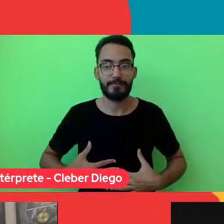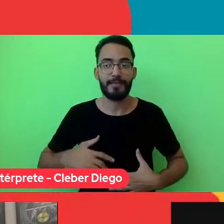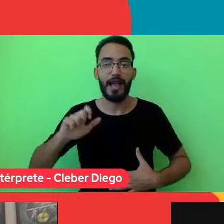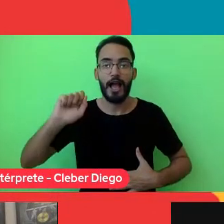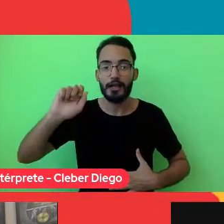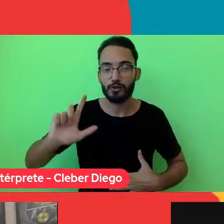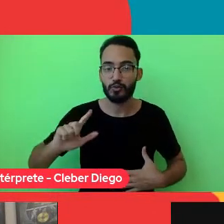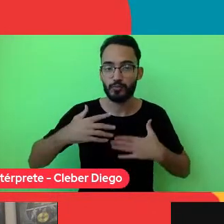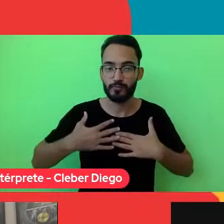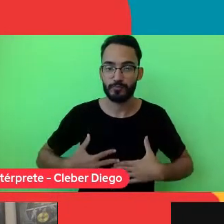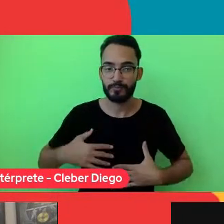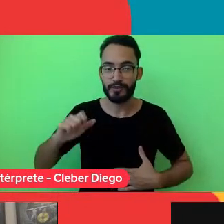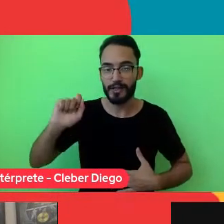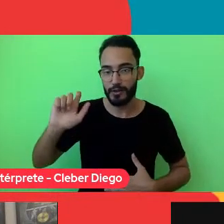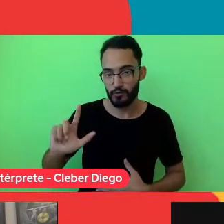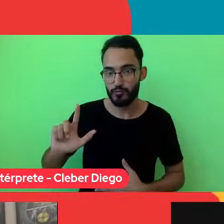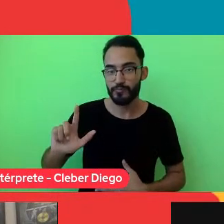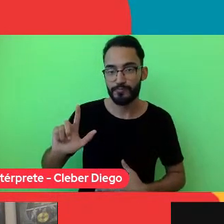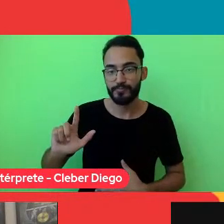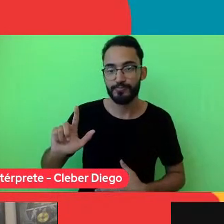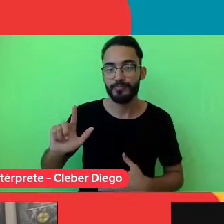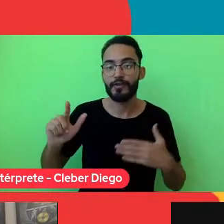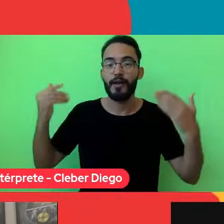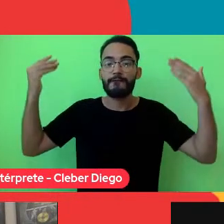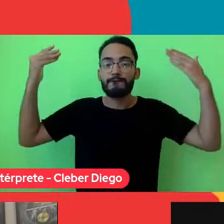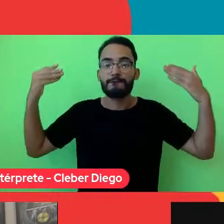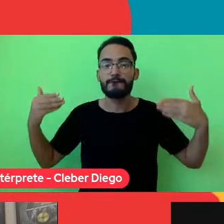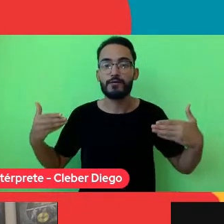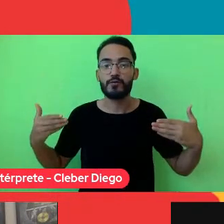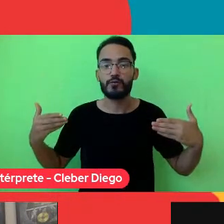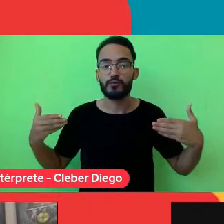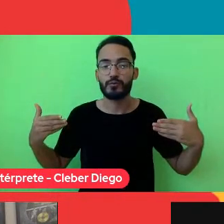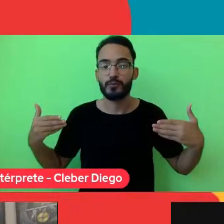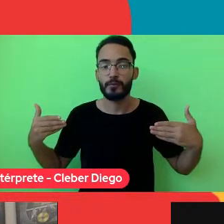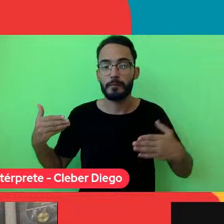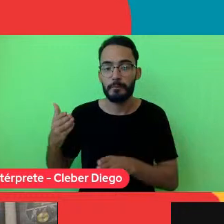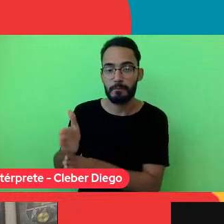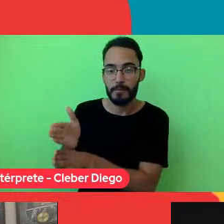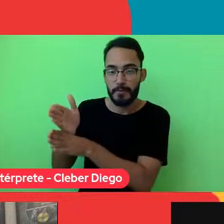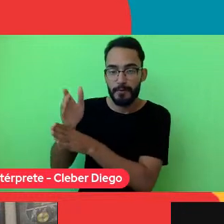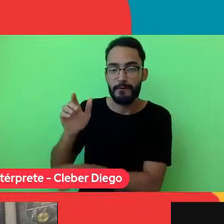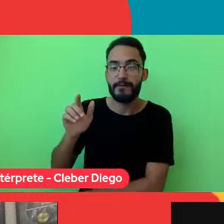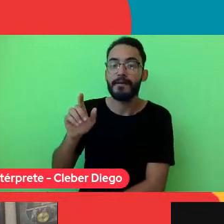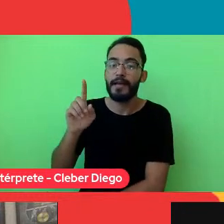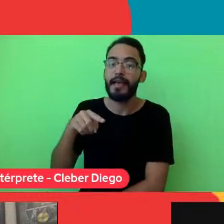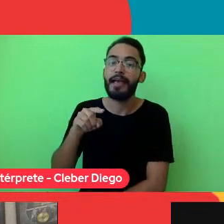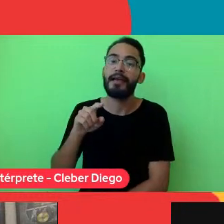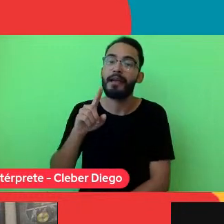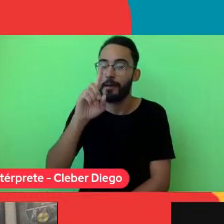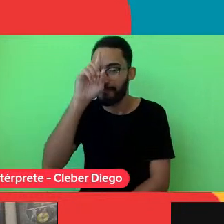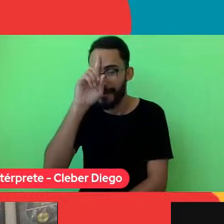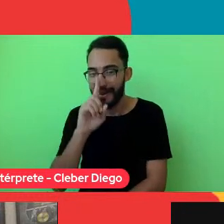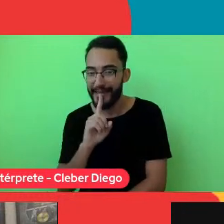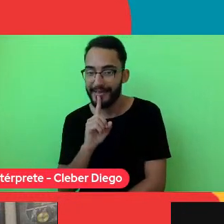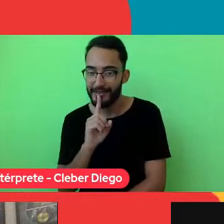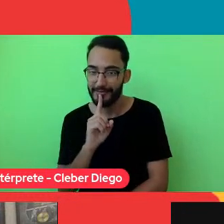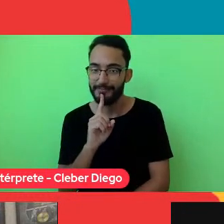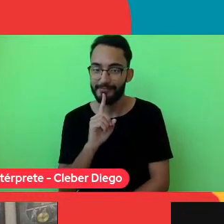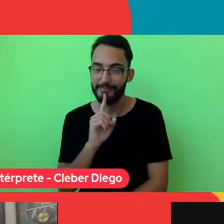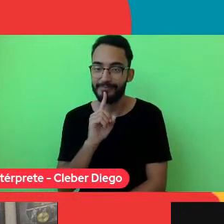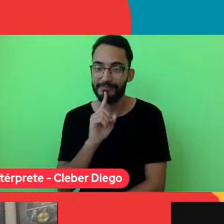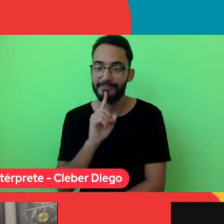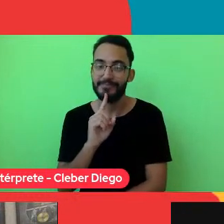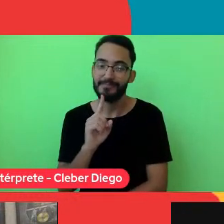azul, e no fundo tem uma parede mostarda, vamos dizer assim, que é a